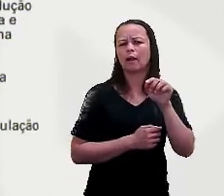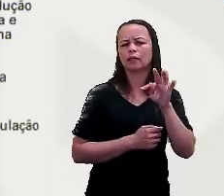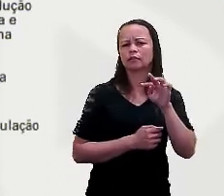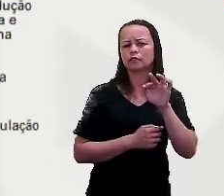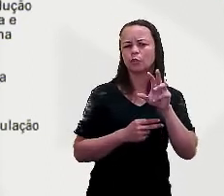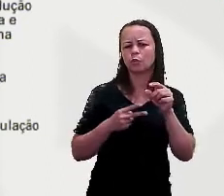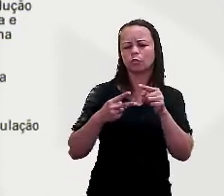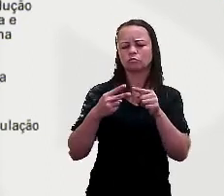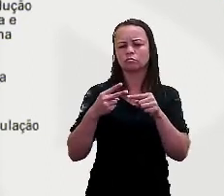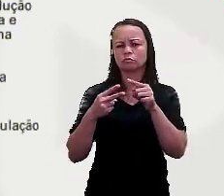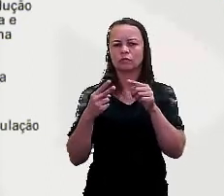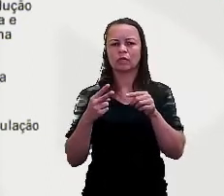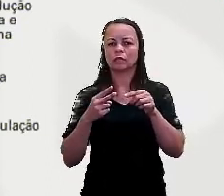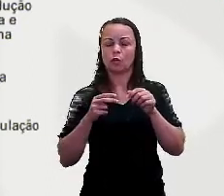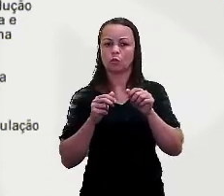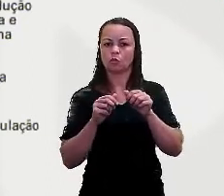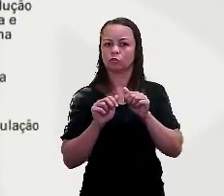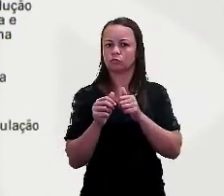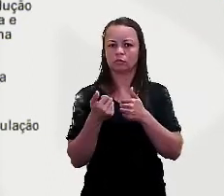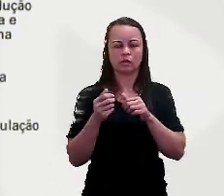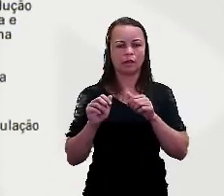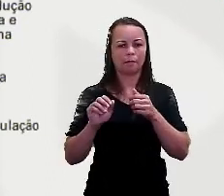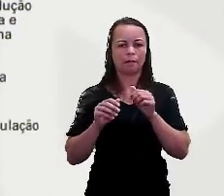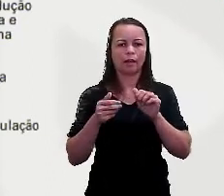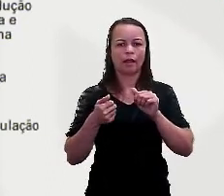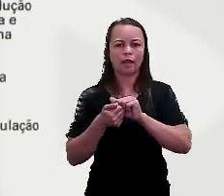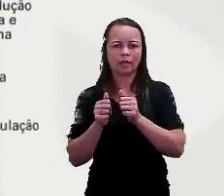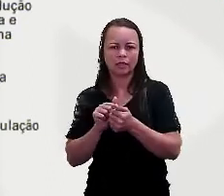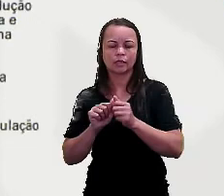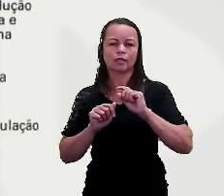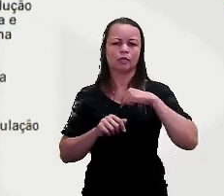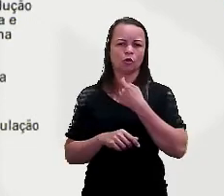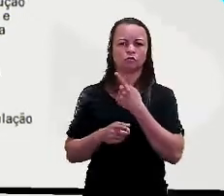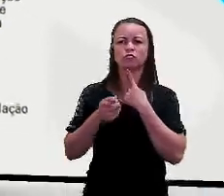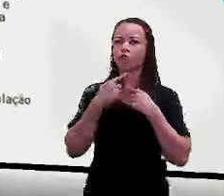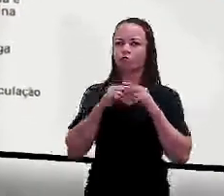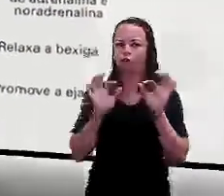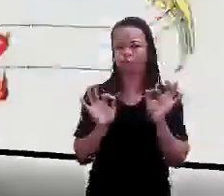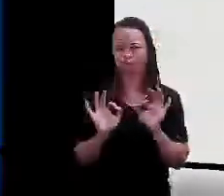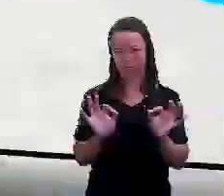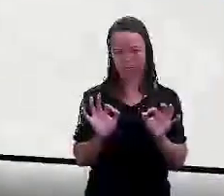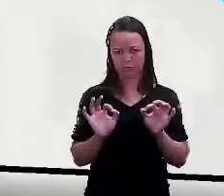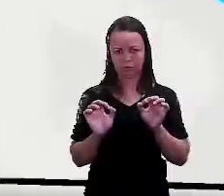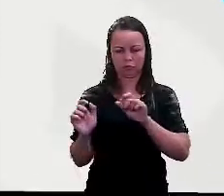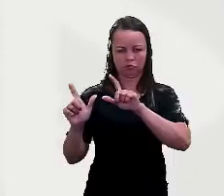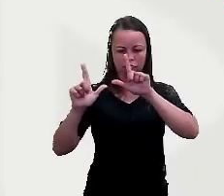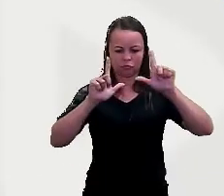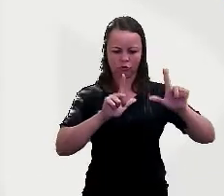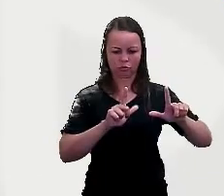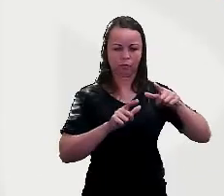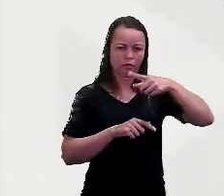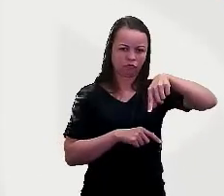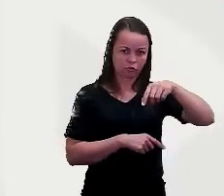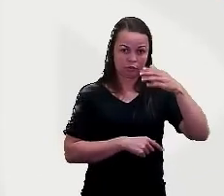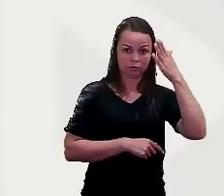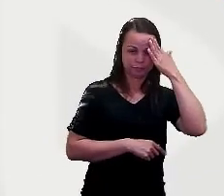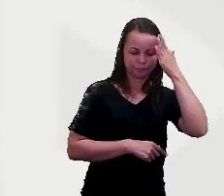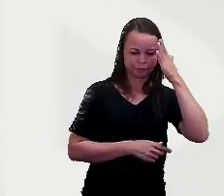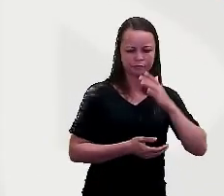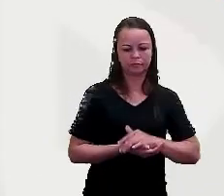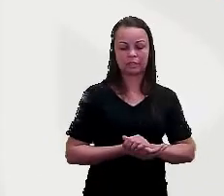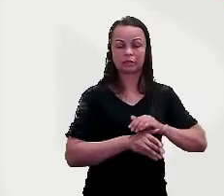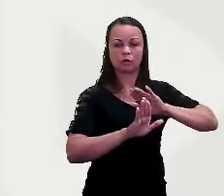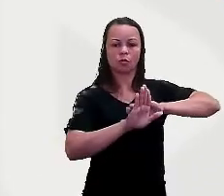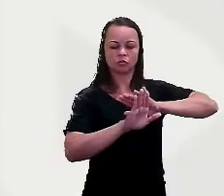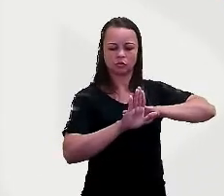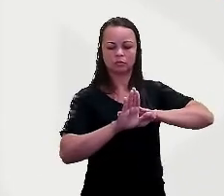parasimpático não depende da nossa vontade. Eu vou voltar a imagem para que você compreenda. Eu tenho um sistema nervoso autônomo